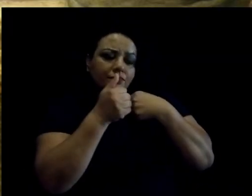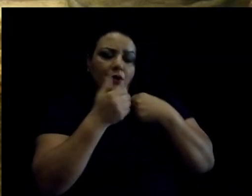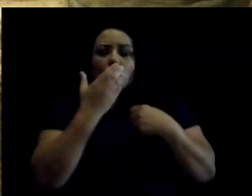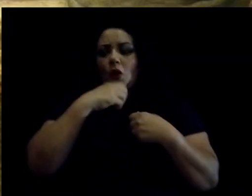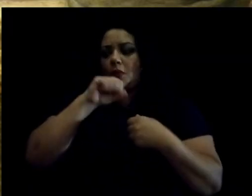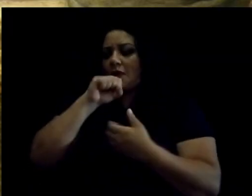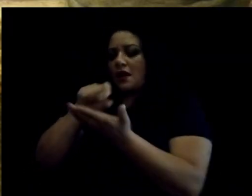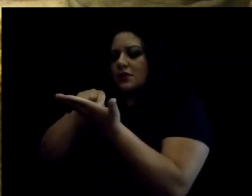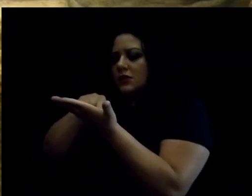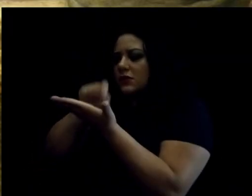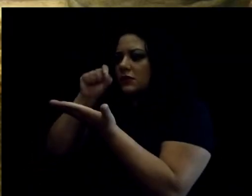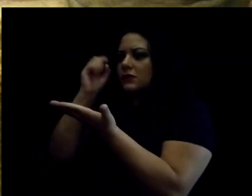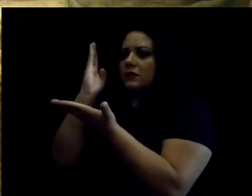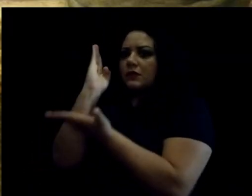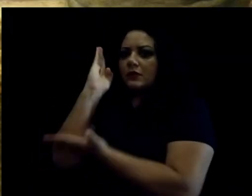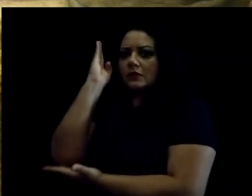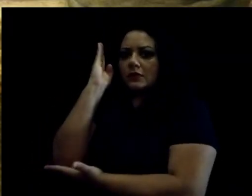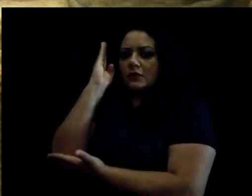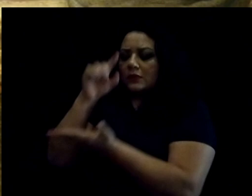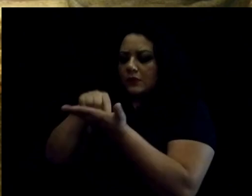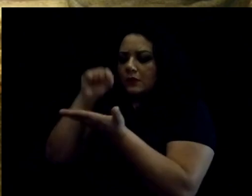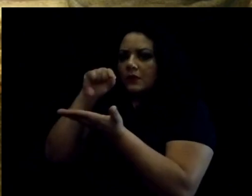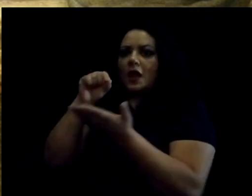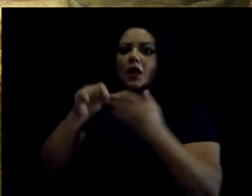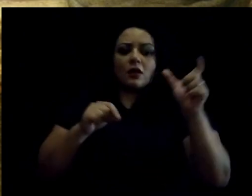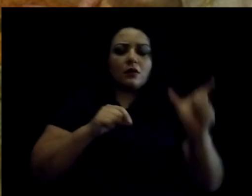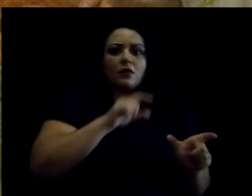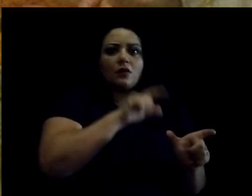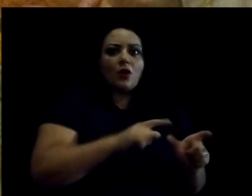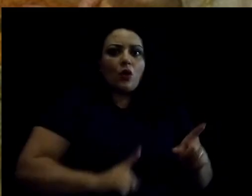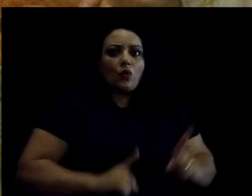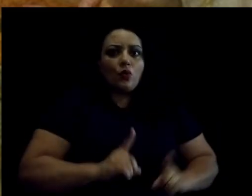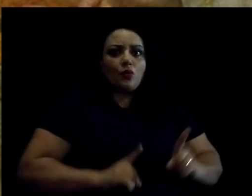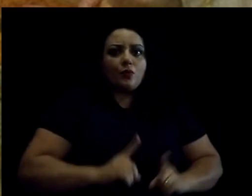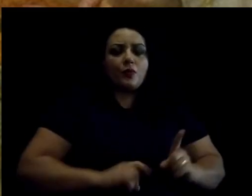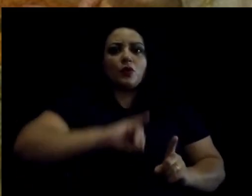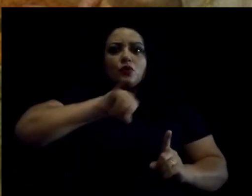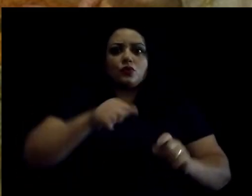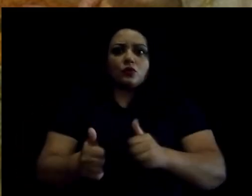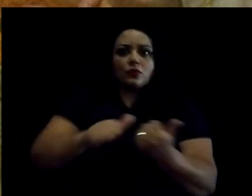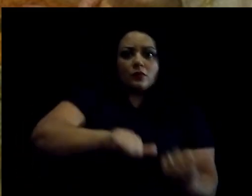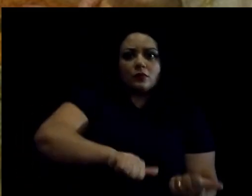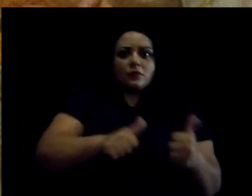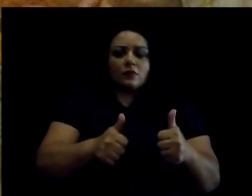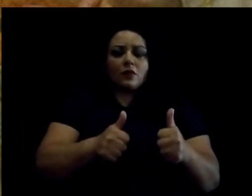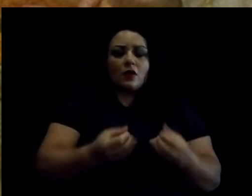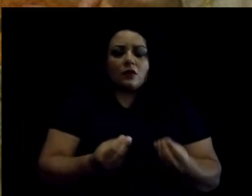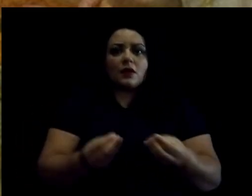tira a farpa da sua mão enquanto o primo João Batista, vestido em pele de animal, traz a água para lavar a